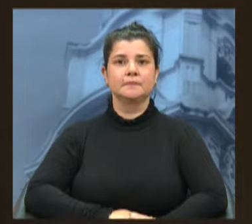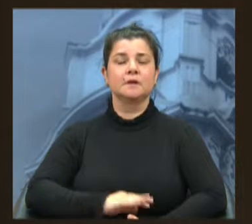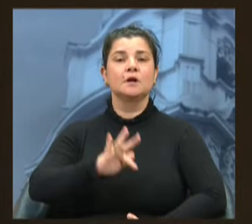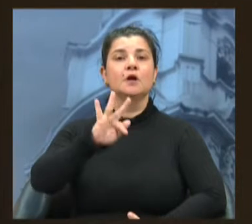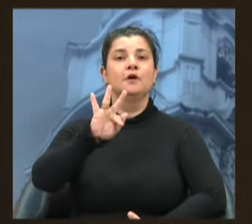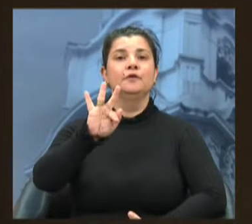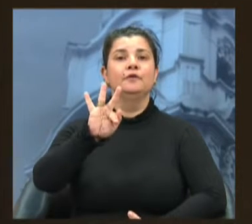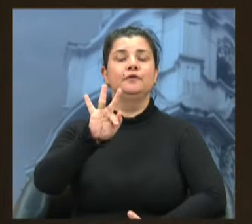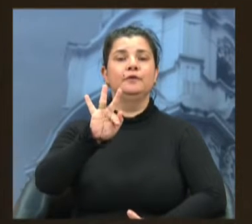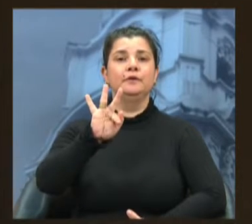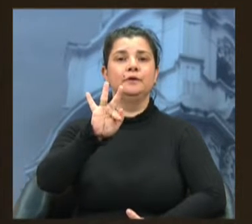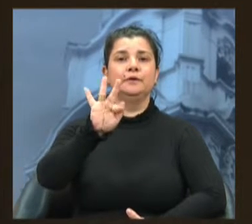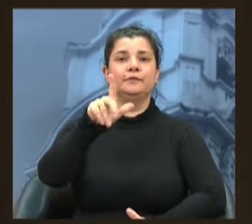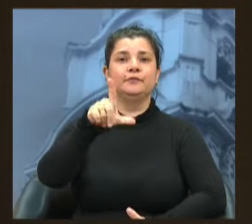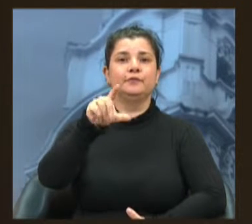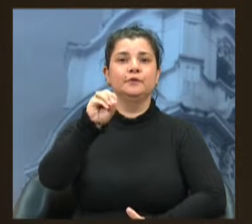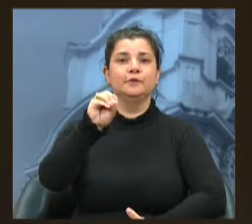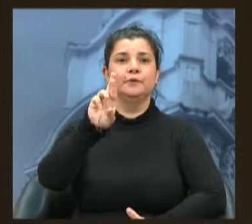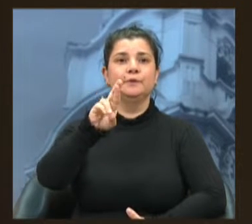Florisney Oliveira Tomás.